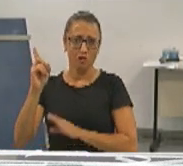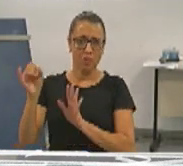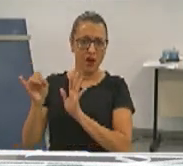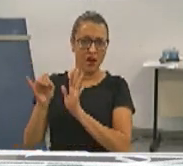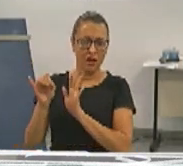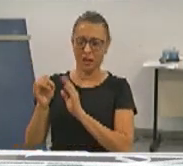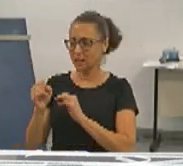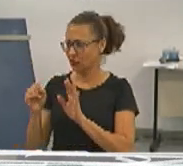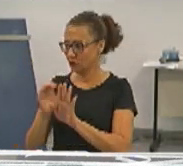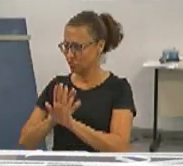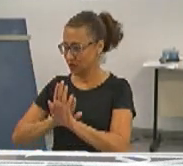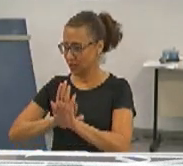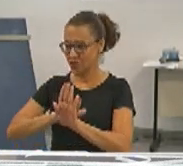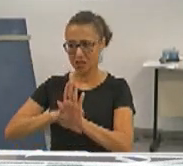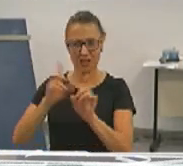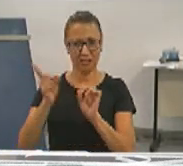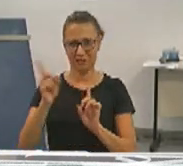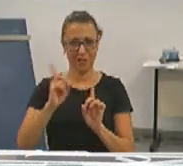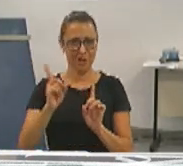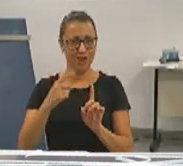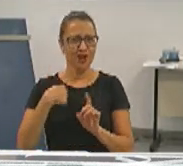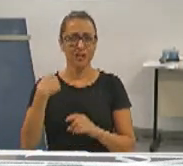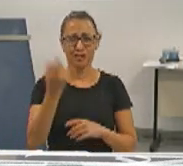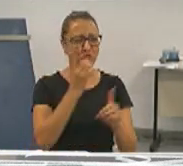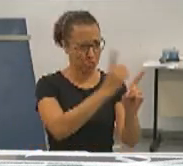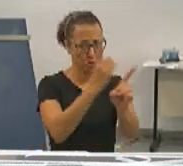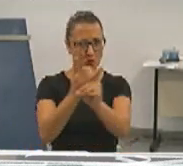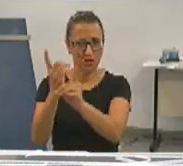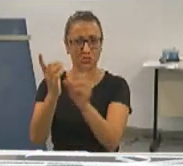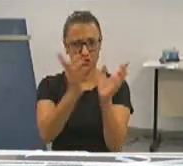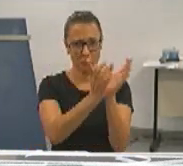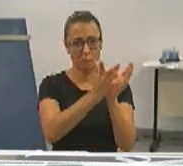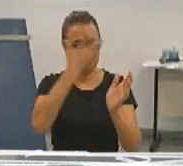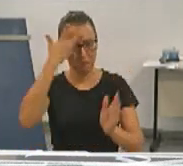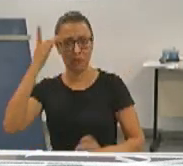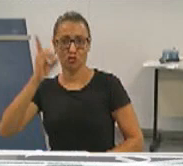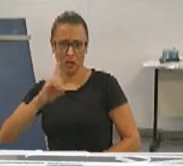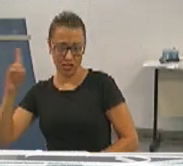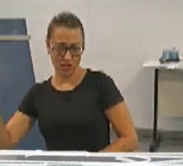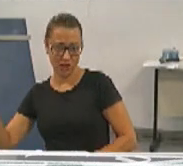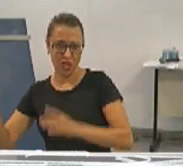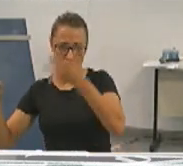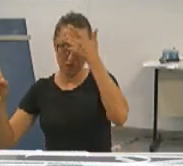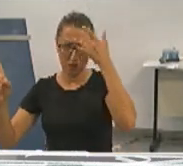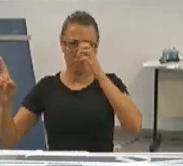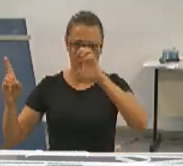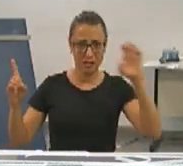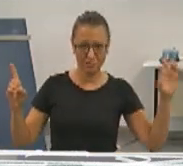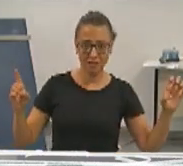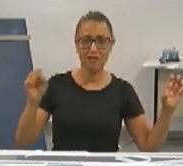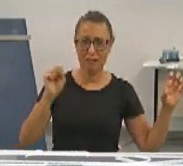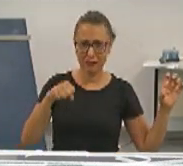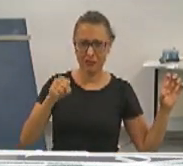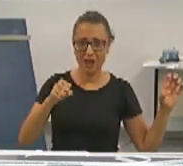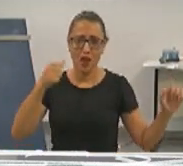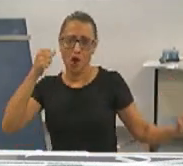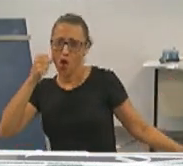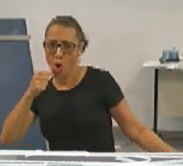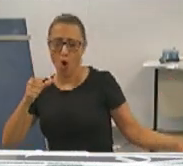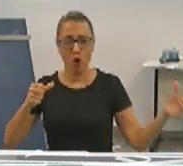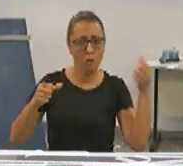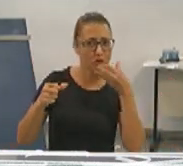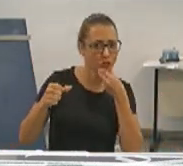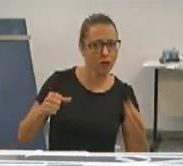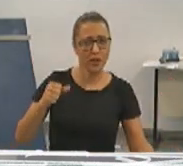no nosso grupo de colegas pessoas da direita, pessoas da esquerda, homens, mulheres,